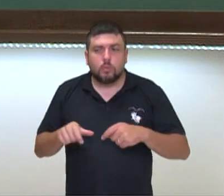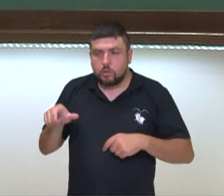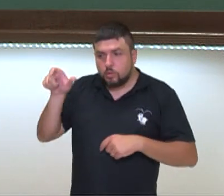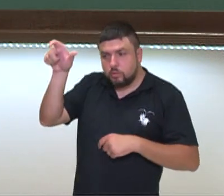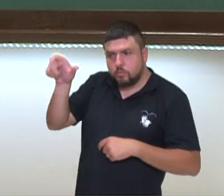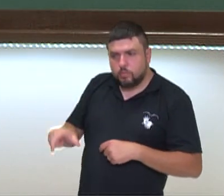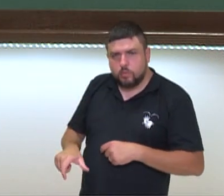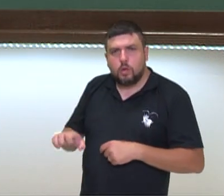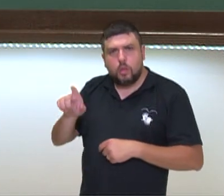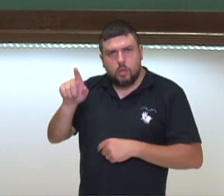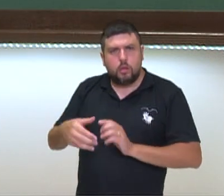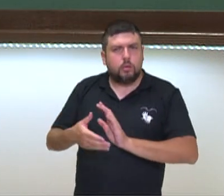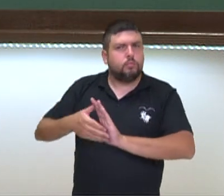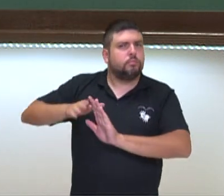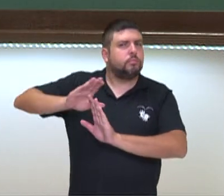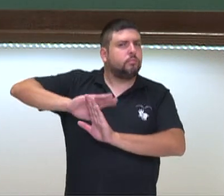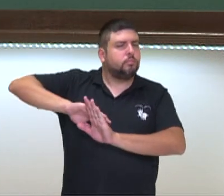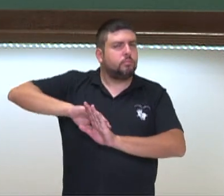chamadas subjetivas.